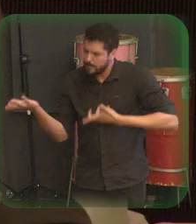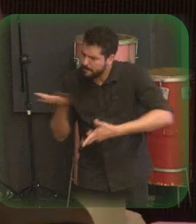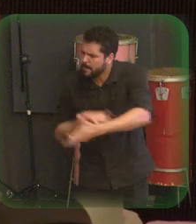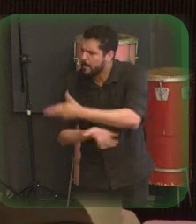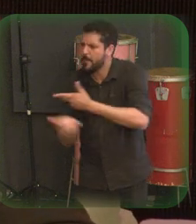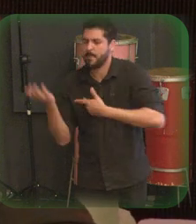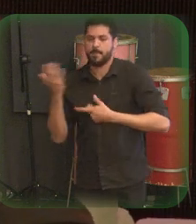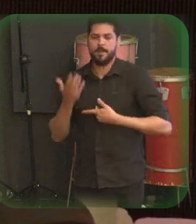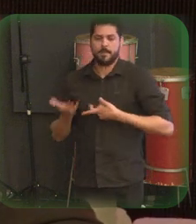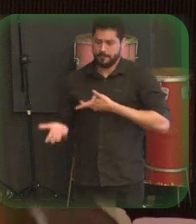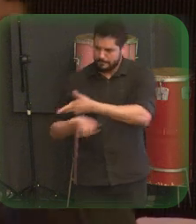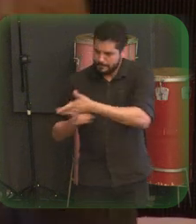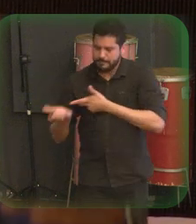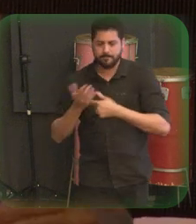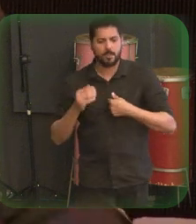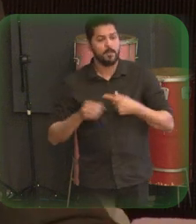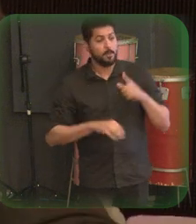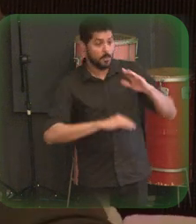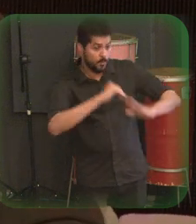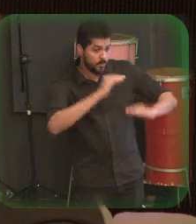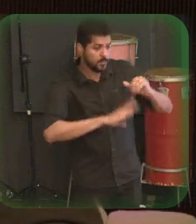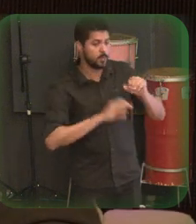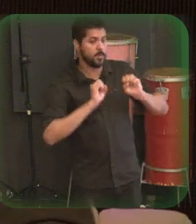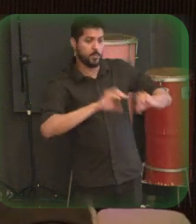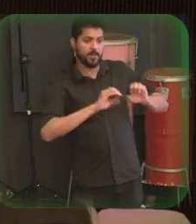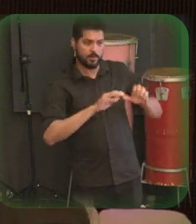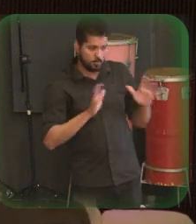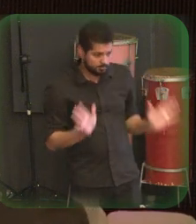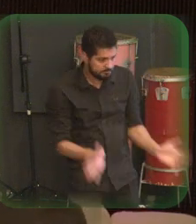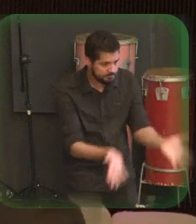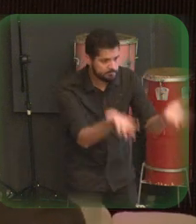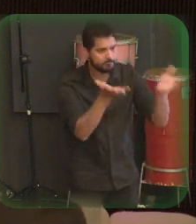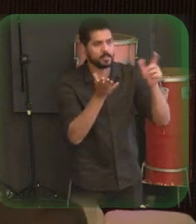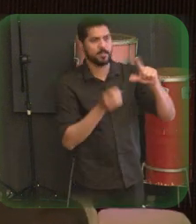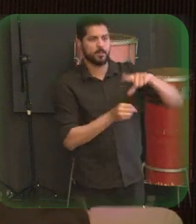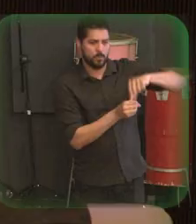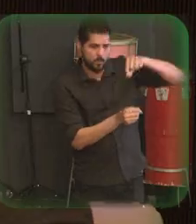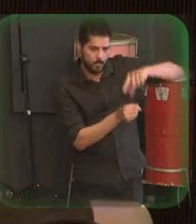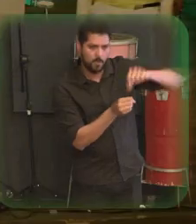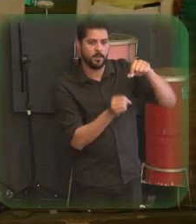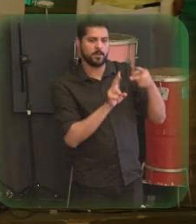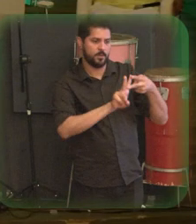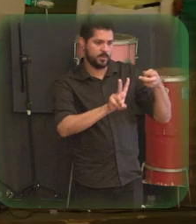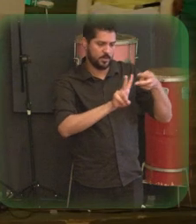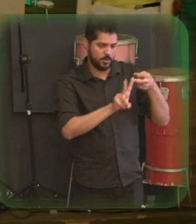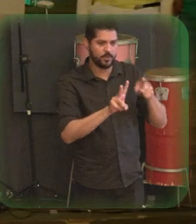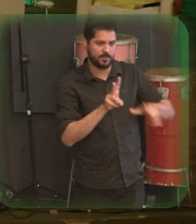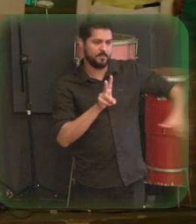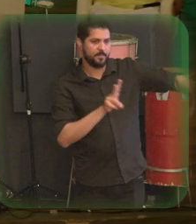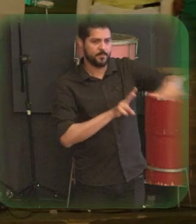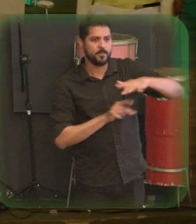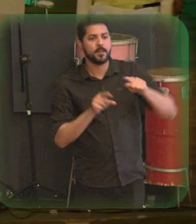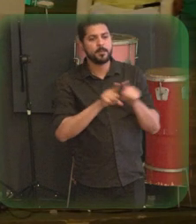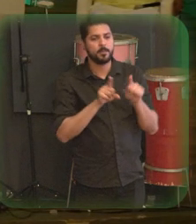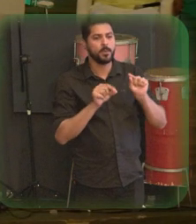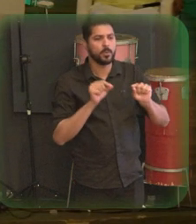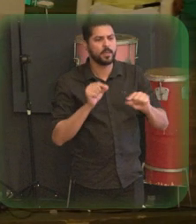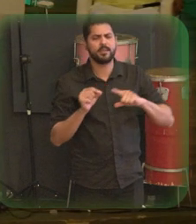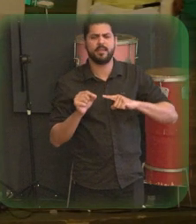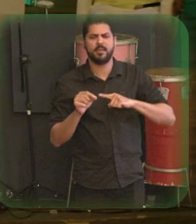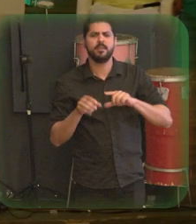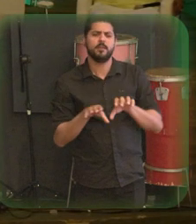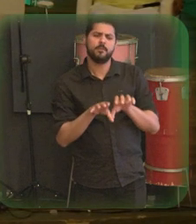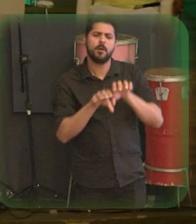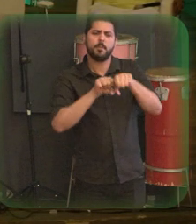de profissionais de educação para este público quilombola e indígena. É, e realização de diferentes formações